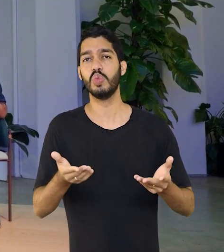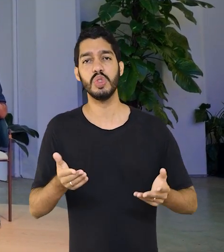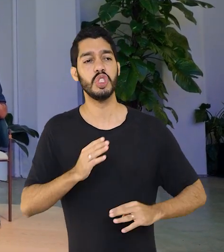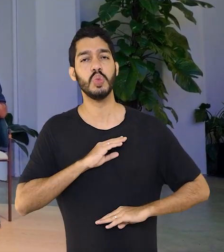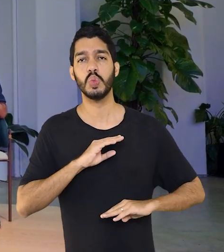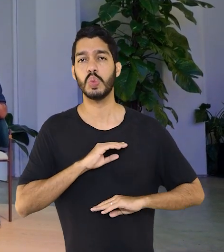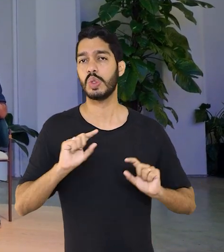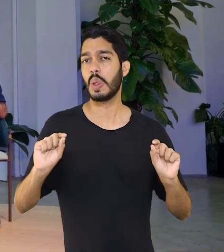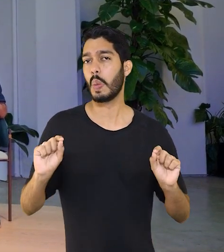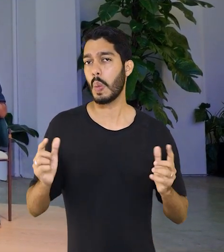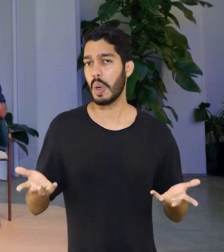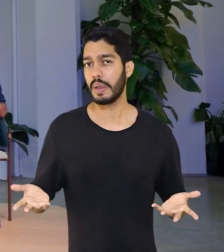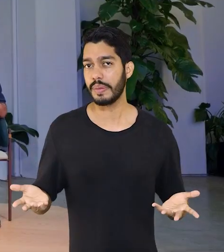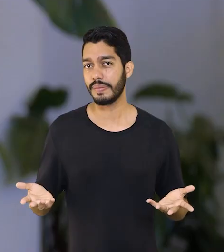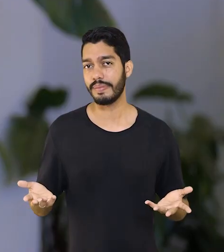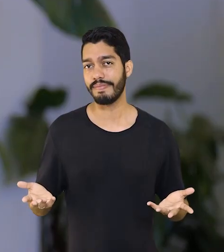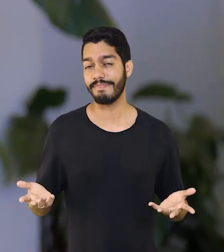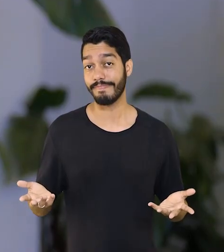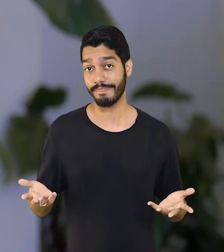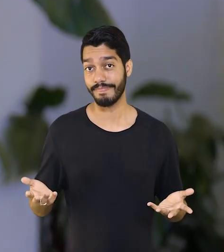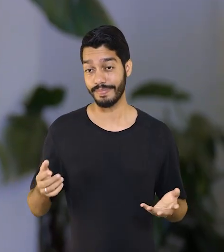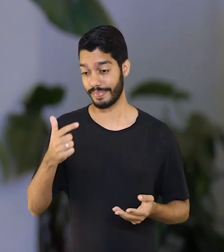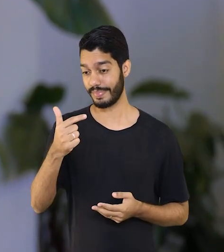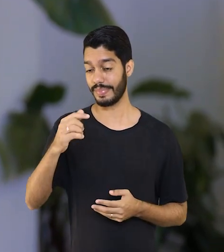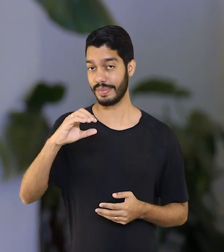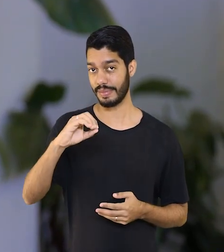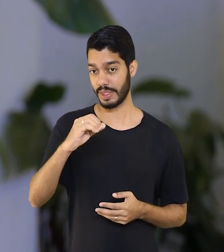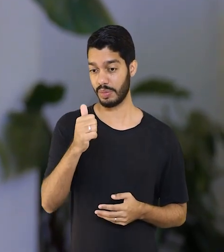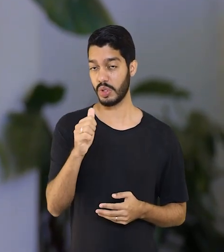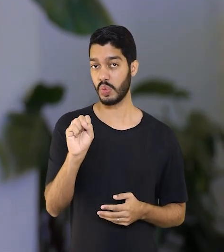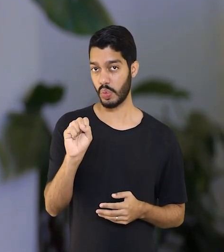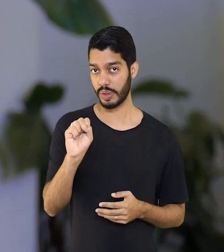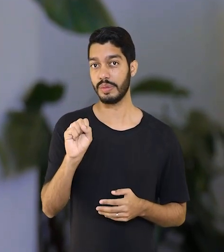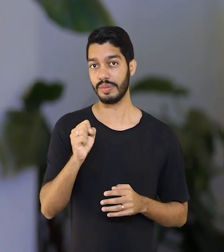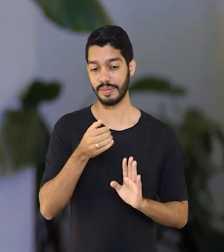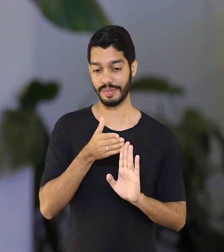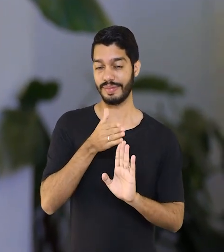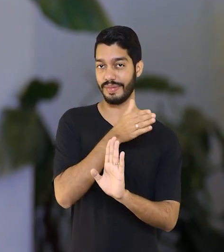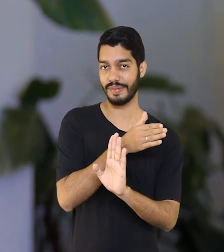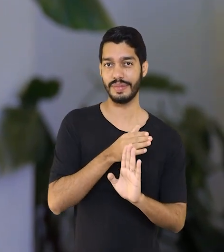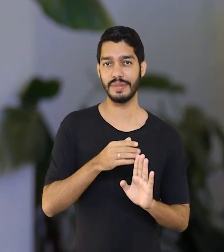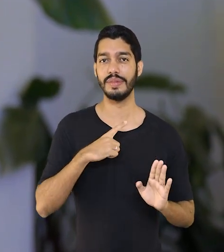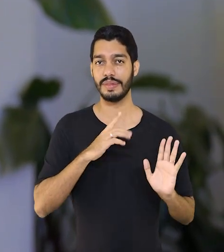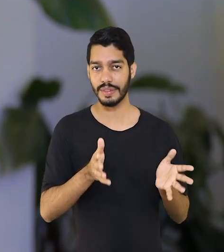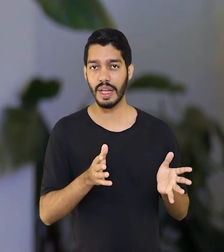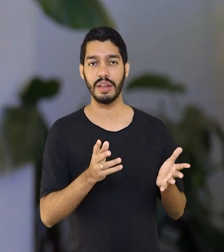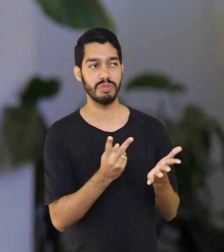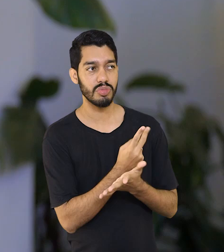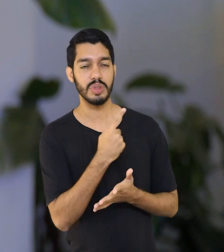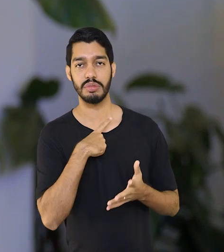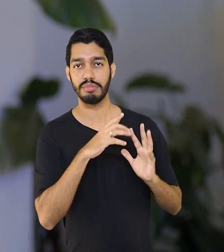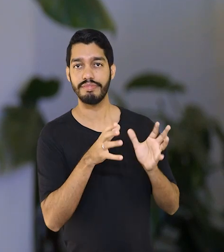Qual é a situação hoje? Não faça, em 2018, o IPCC, a